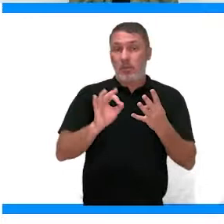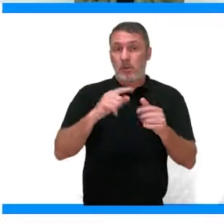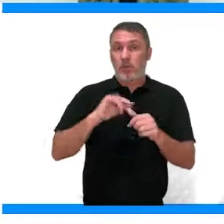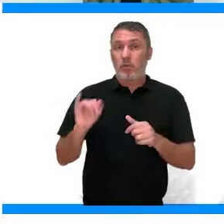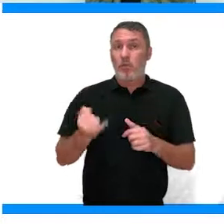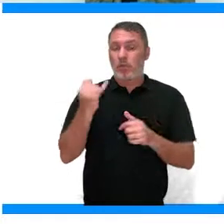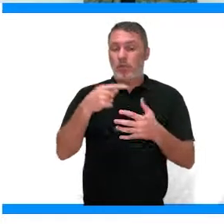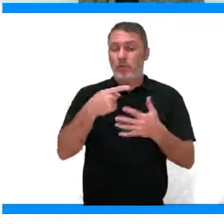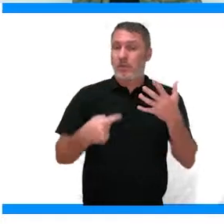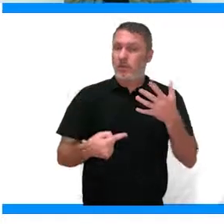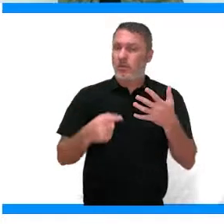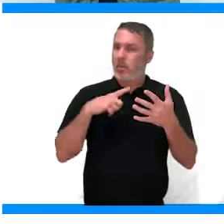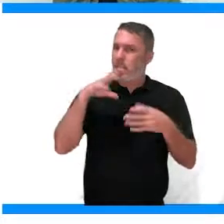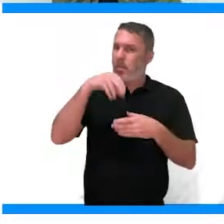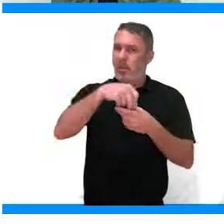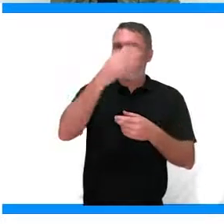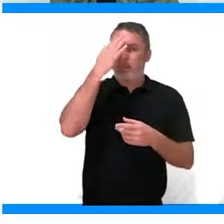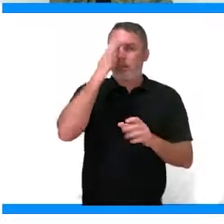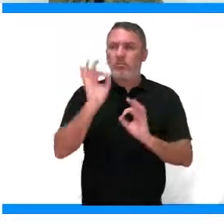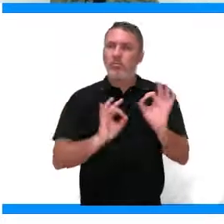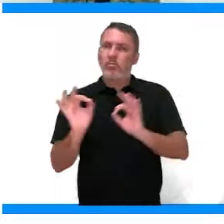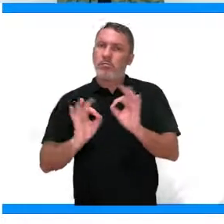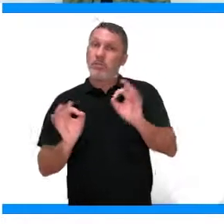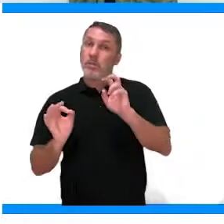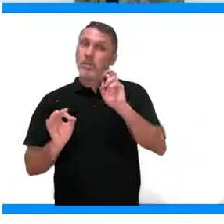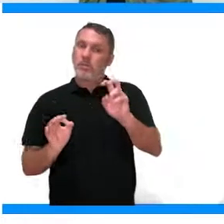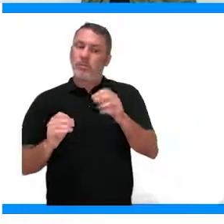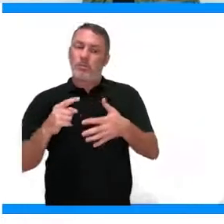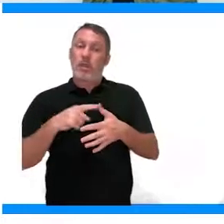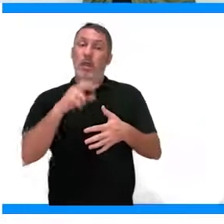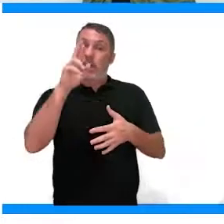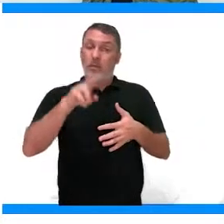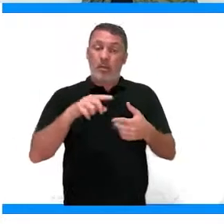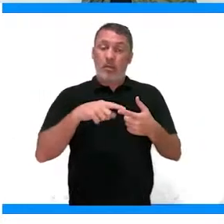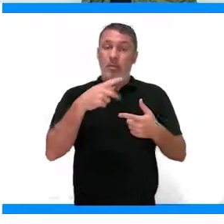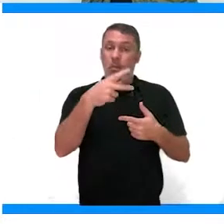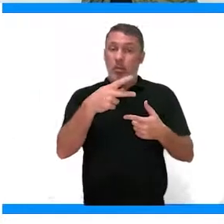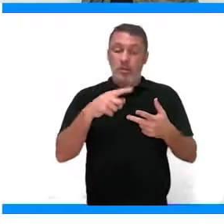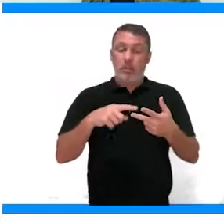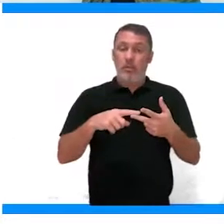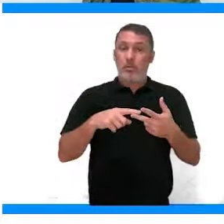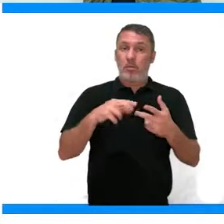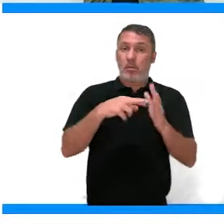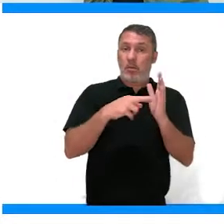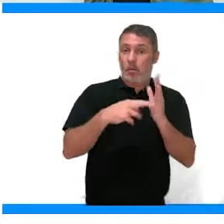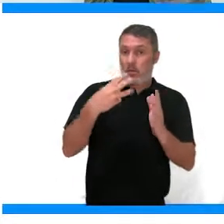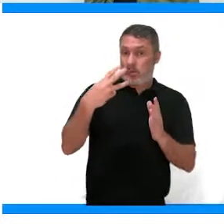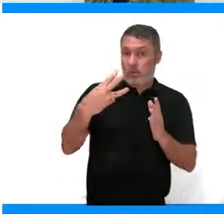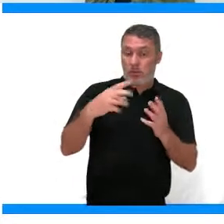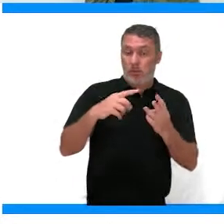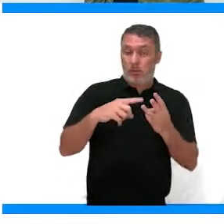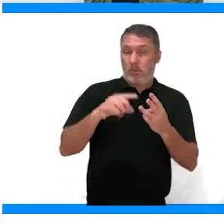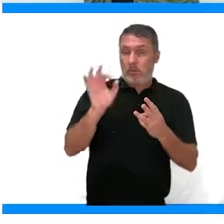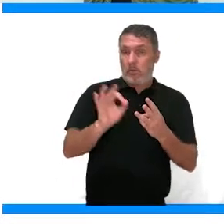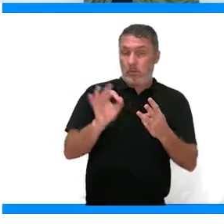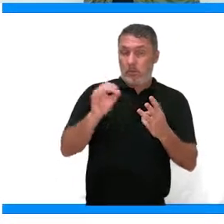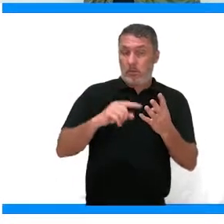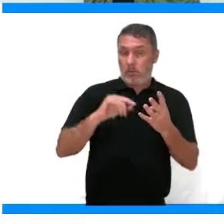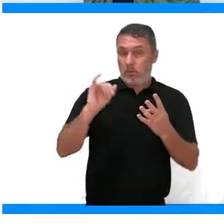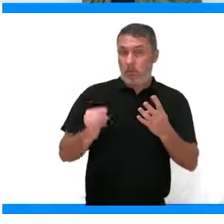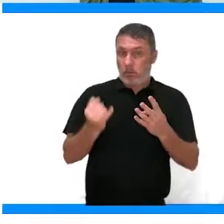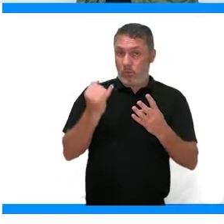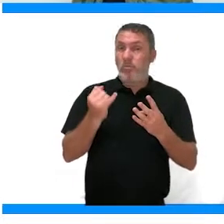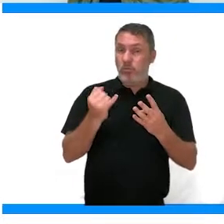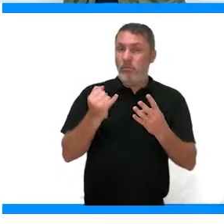e juros. Tem 5 assuntos que você precisa dominar. Razão, proporção, regra de 3, porcentagem e juros. Essa